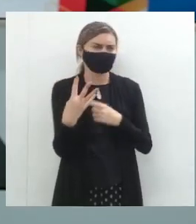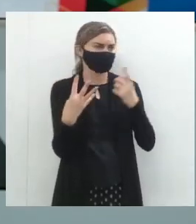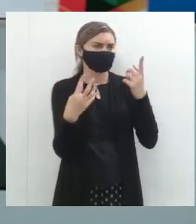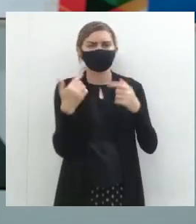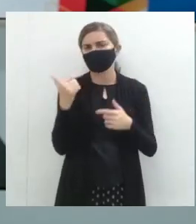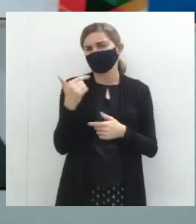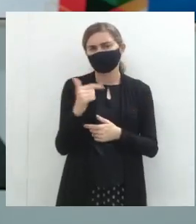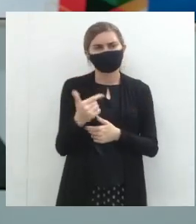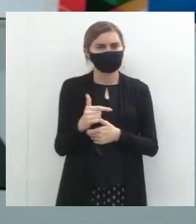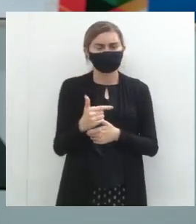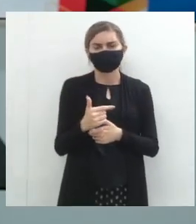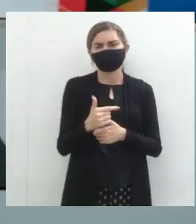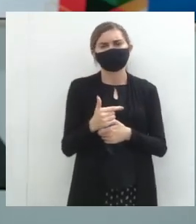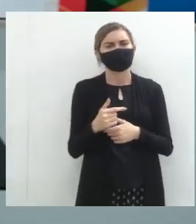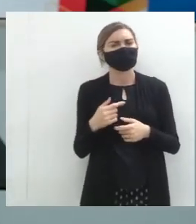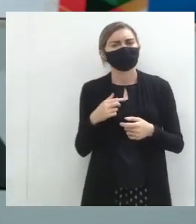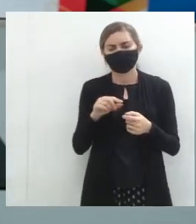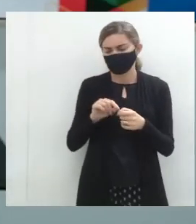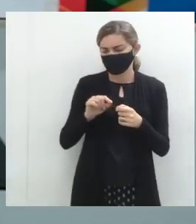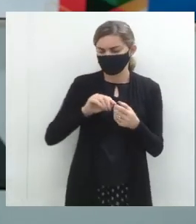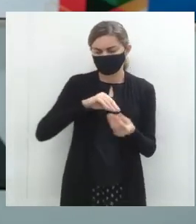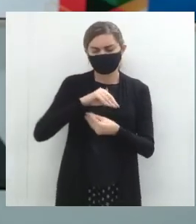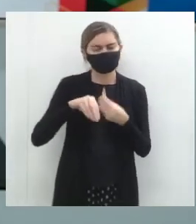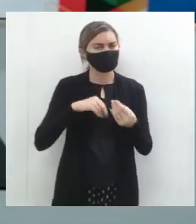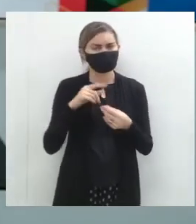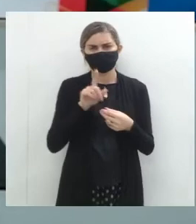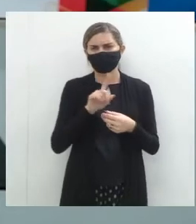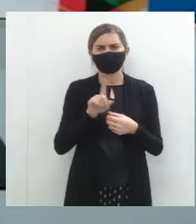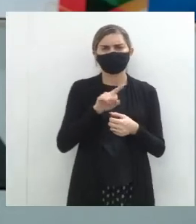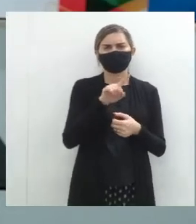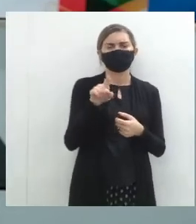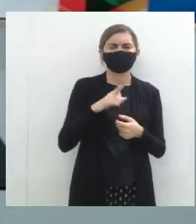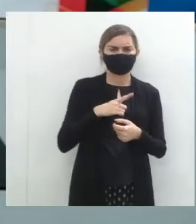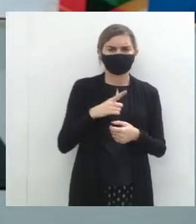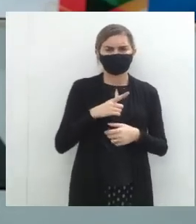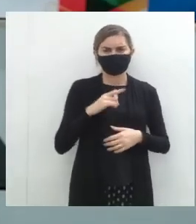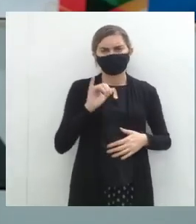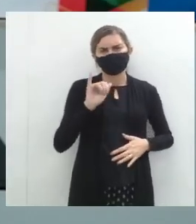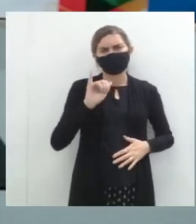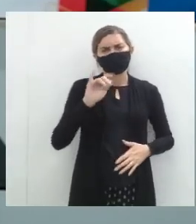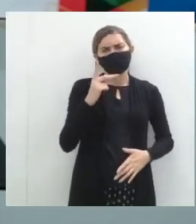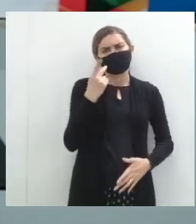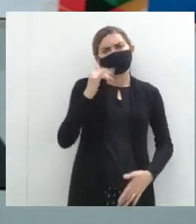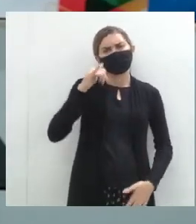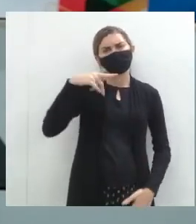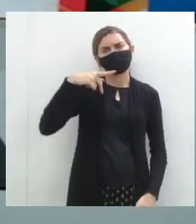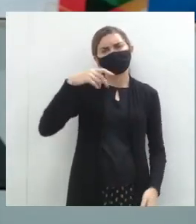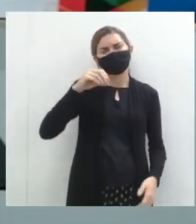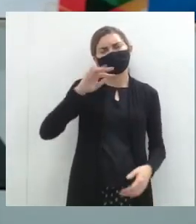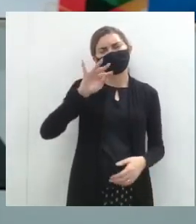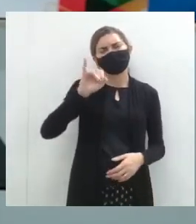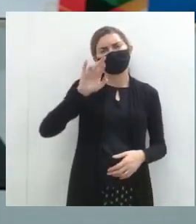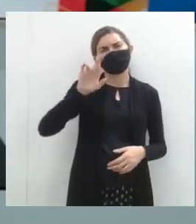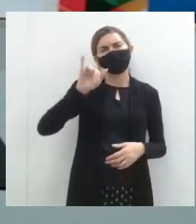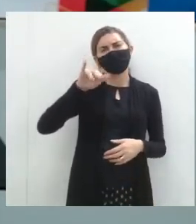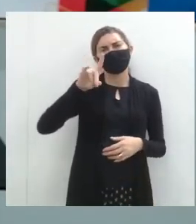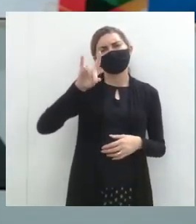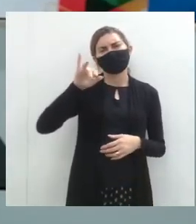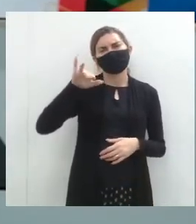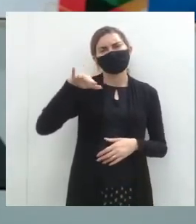hormôniozinhos aqui. Não produzindo esses 2 hormônios, você vai ter o hipotireoidismo, tá? Nós vamos ter